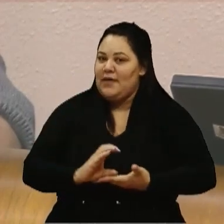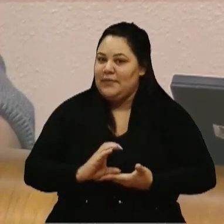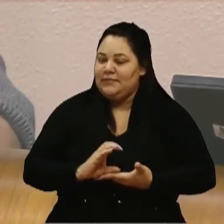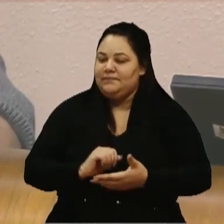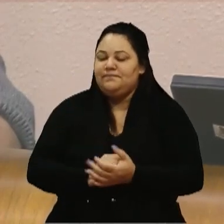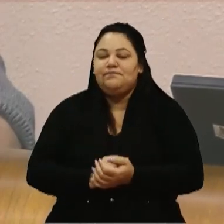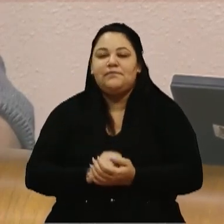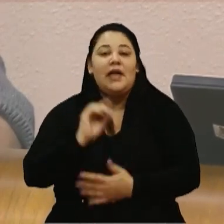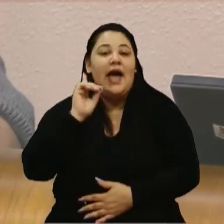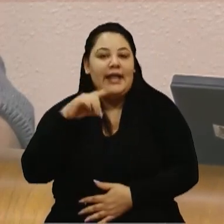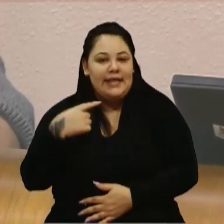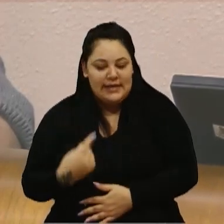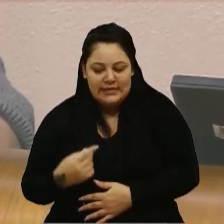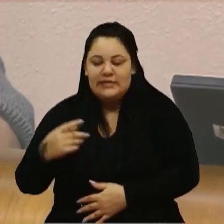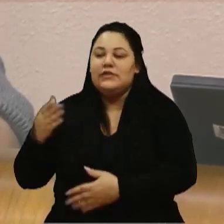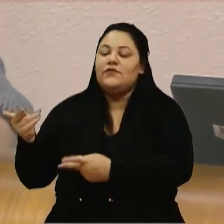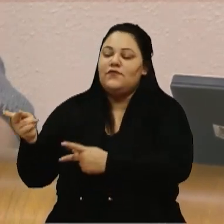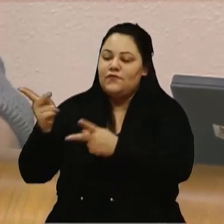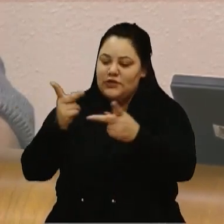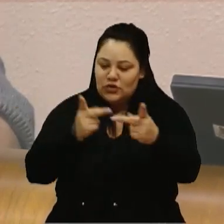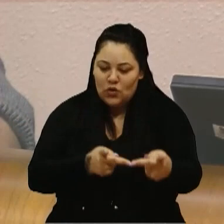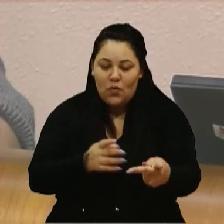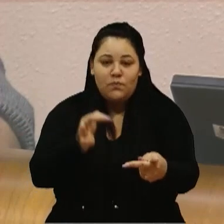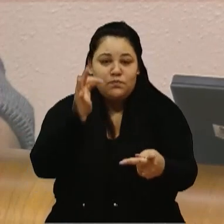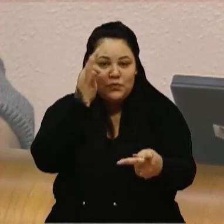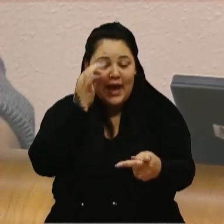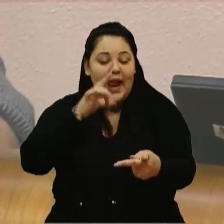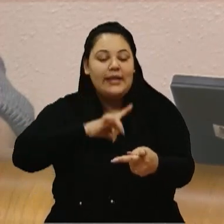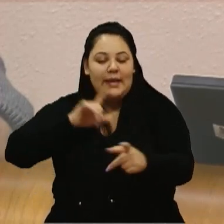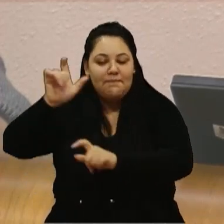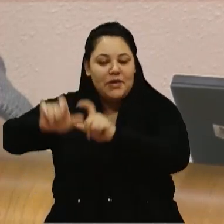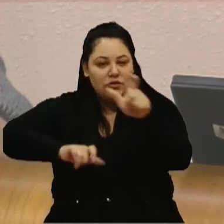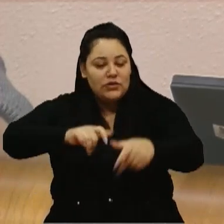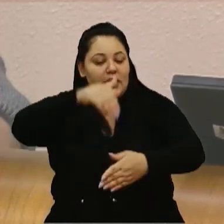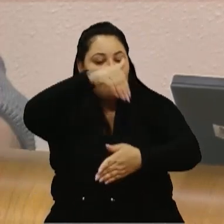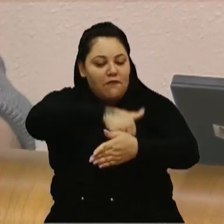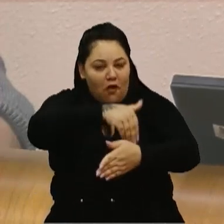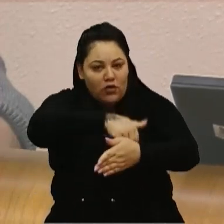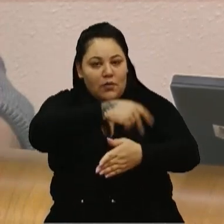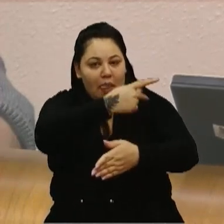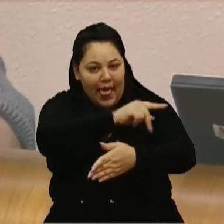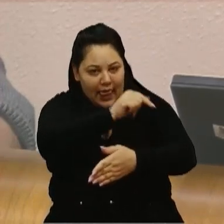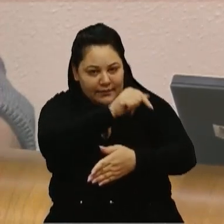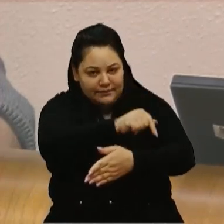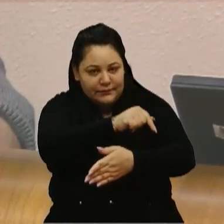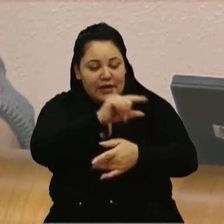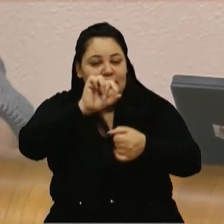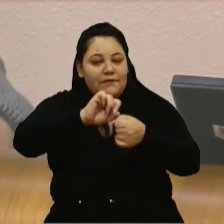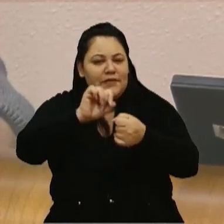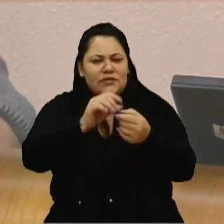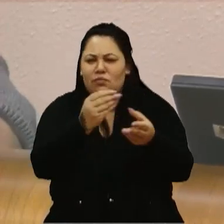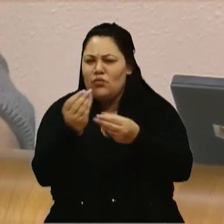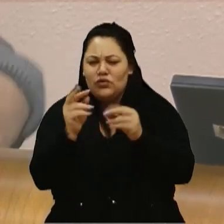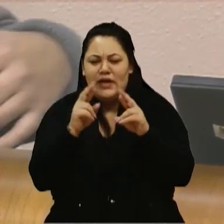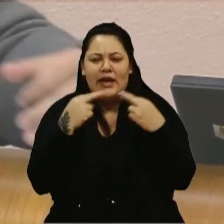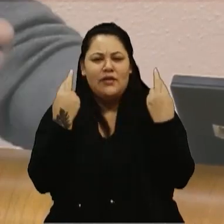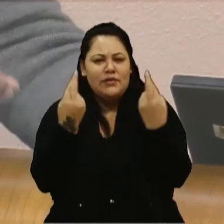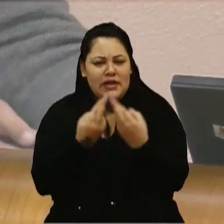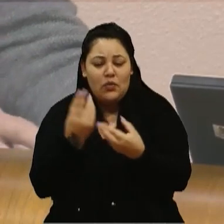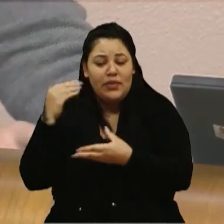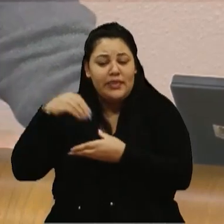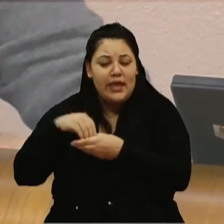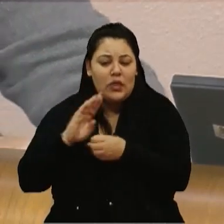Ela veio visitar a rua, ela tem eleitores nessa rua, ela fez várias reuniões lá no nosso